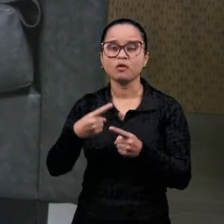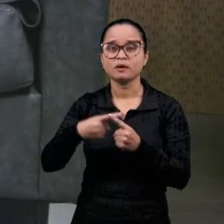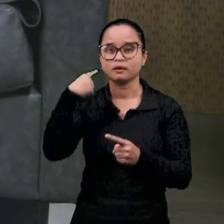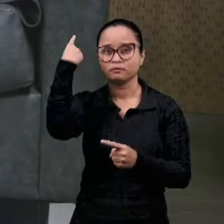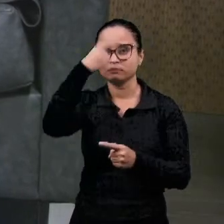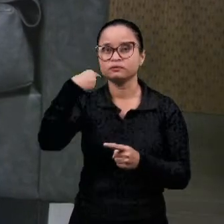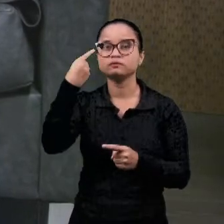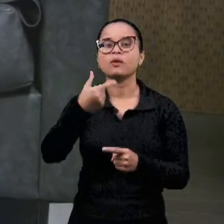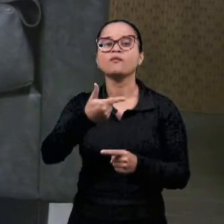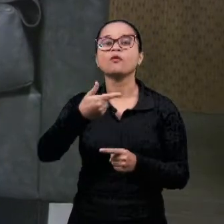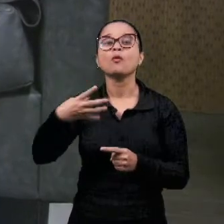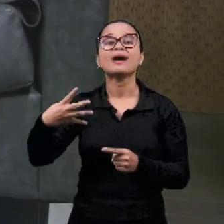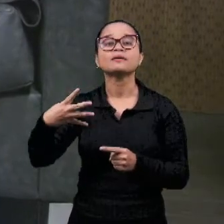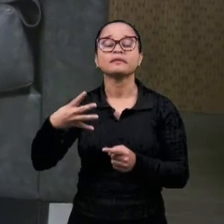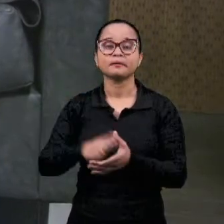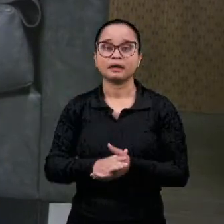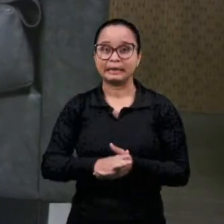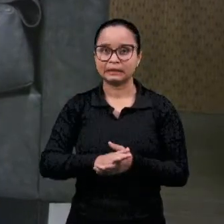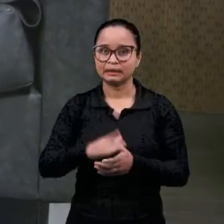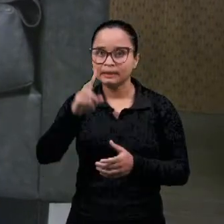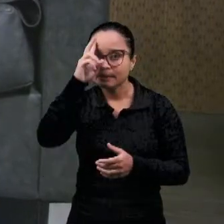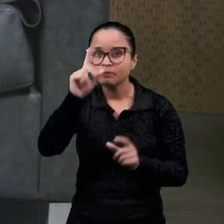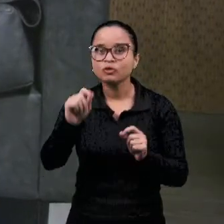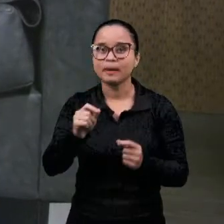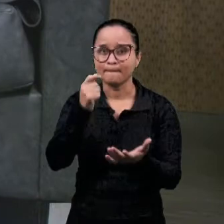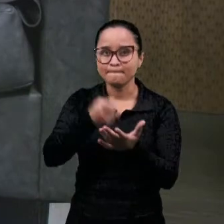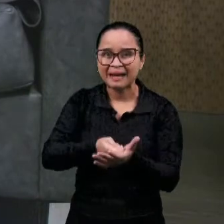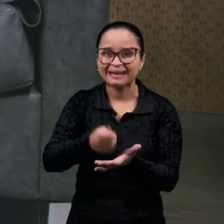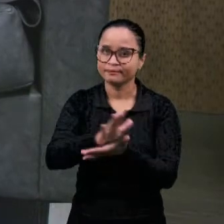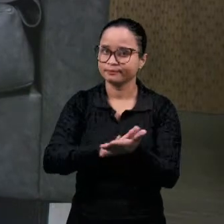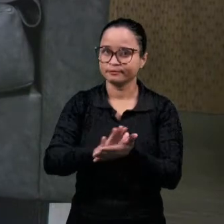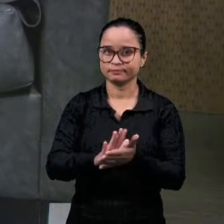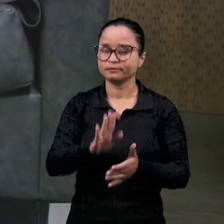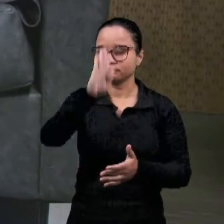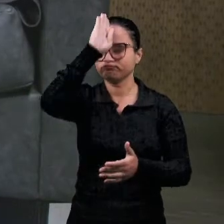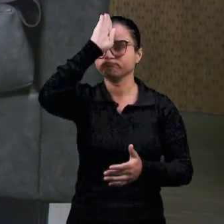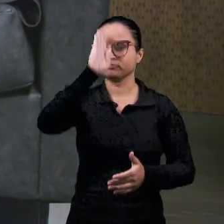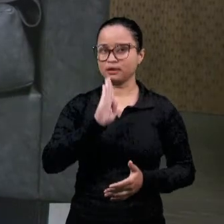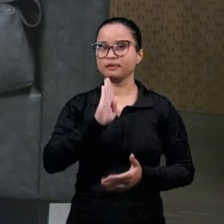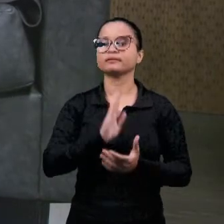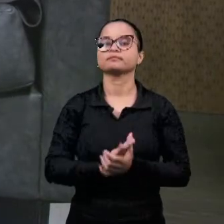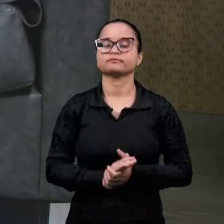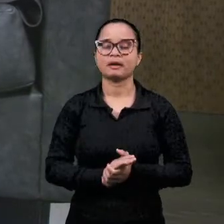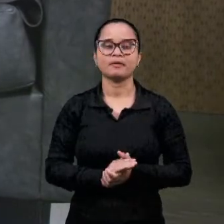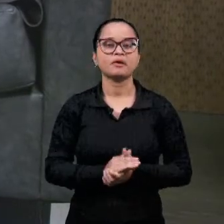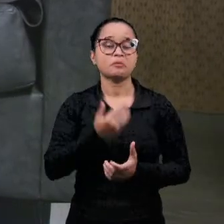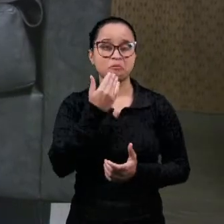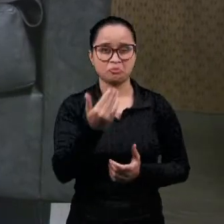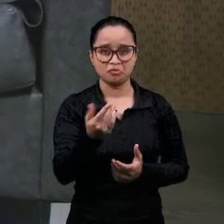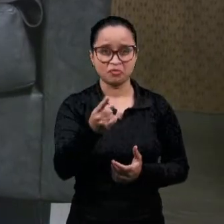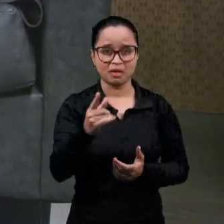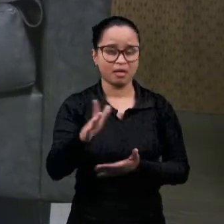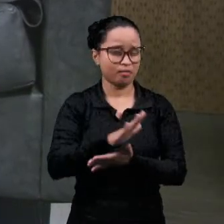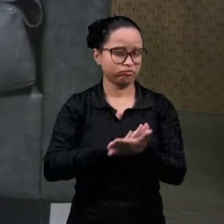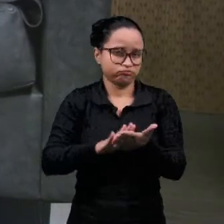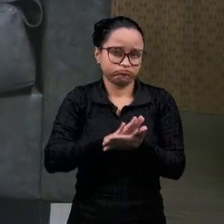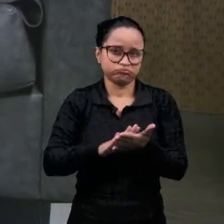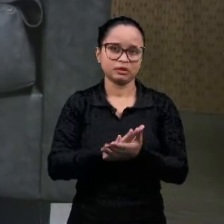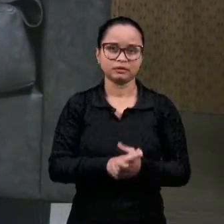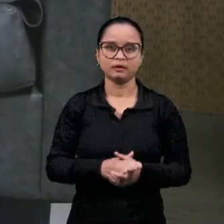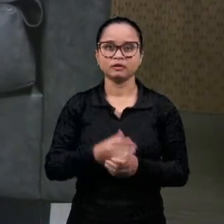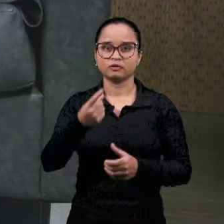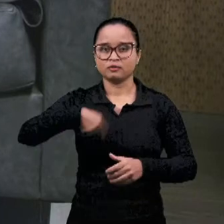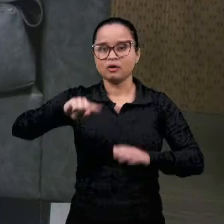esse serviço. Repito, gratuito. Ninguém vai pedir sequer contribuição para você, ninguém vai pedir nada. Vamos orar